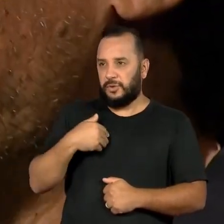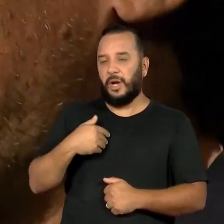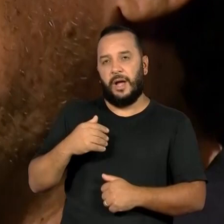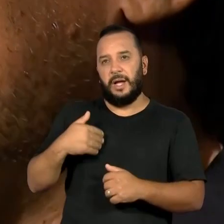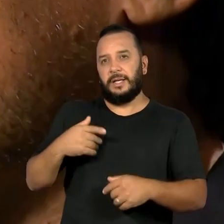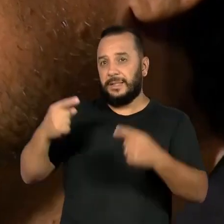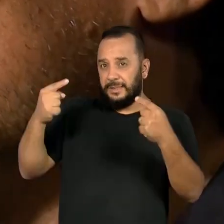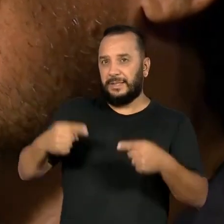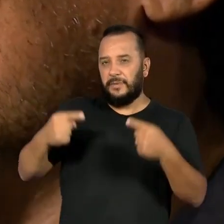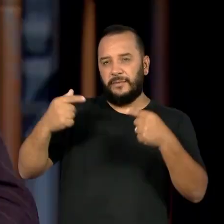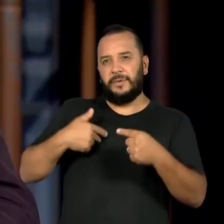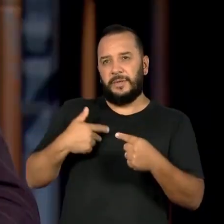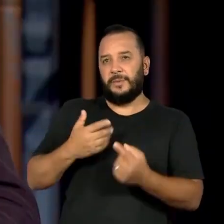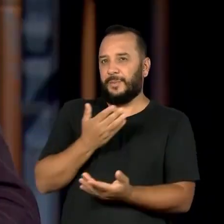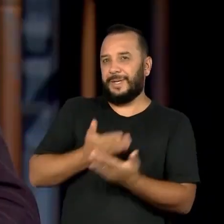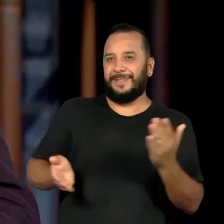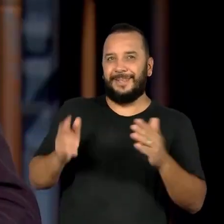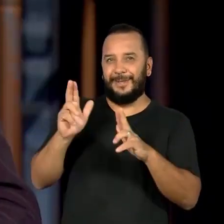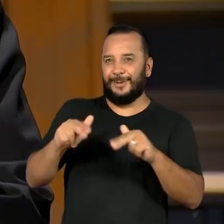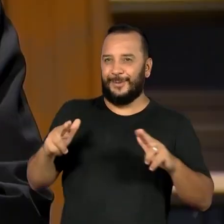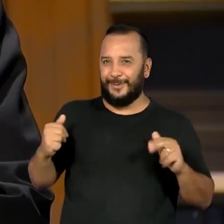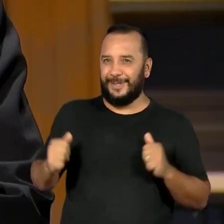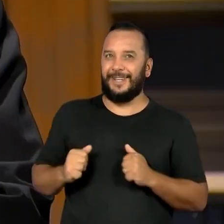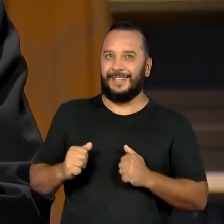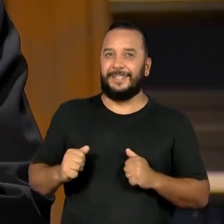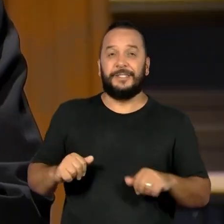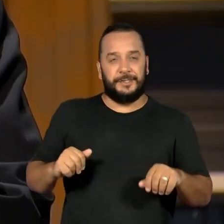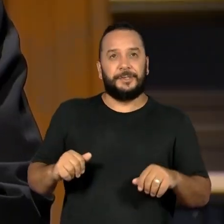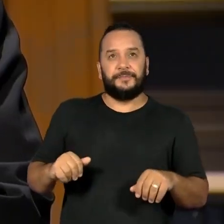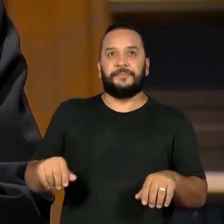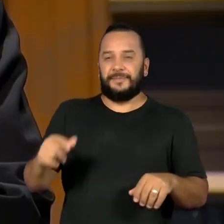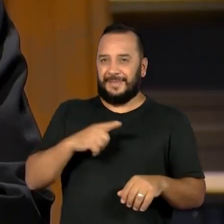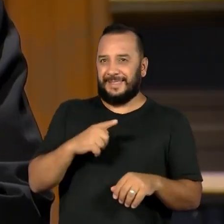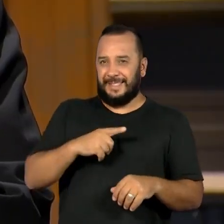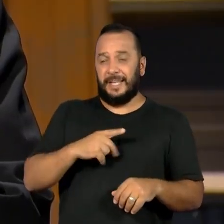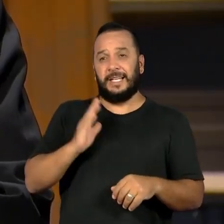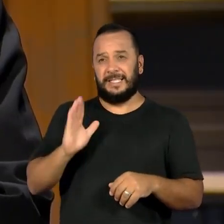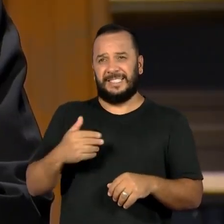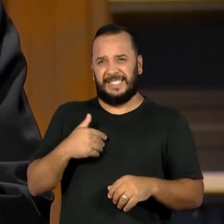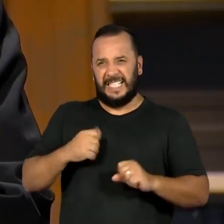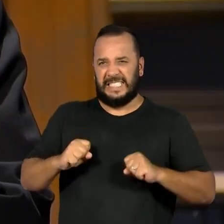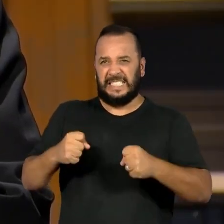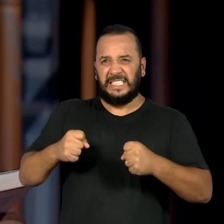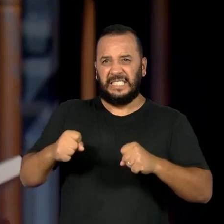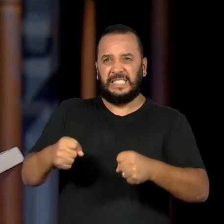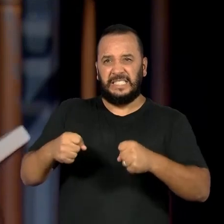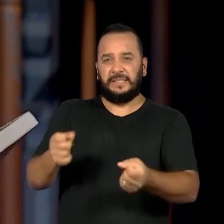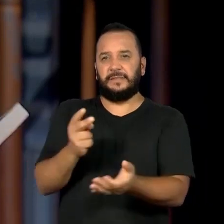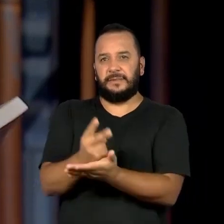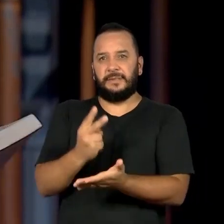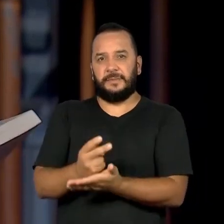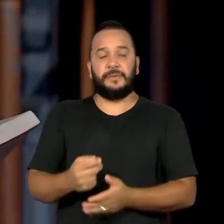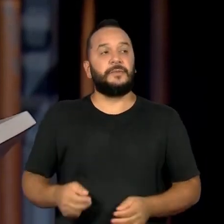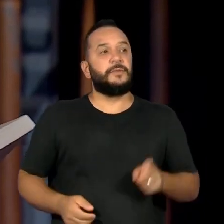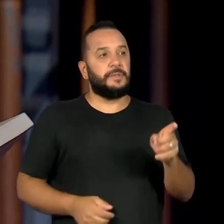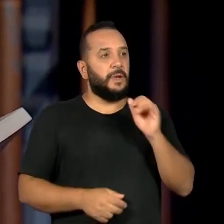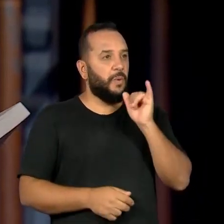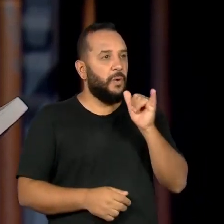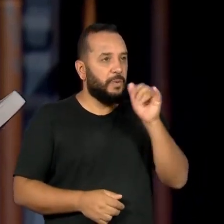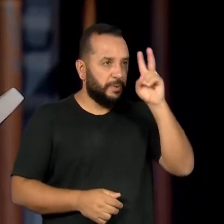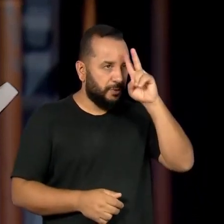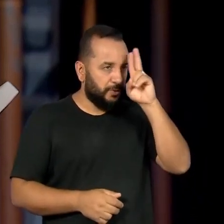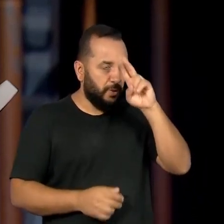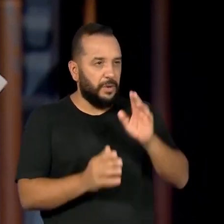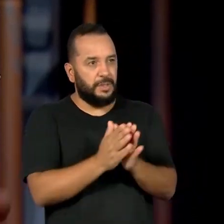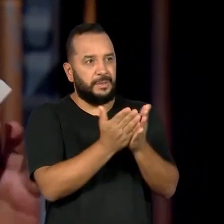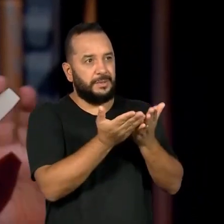jogar a toalha né quando você tá ali no seu no seu limite físico é você Conta essa história nesse livro aqui que